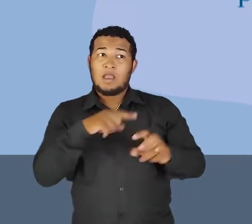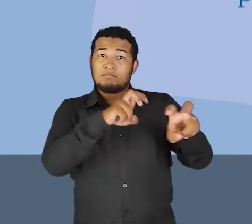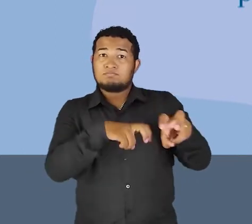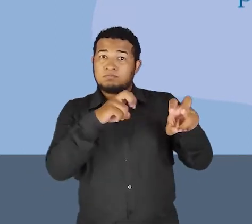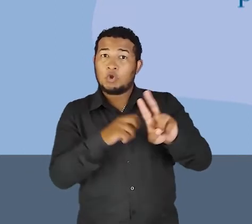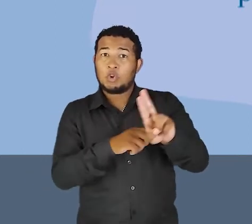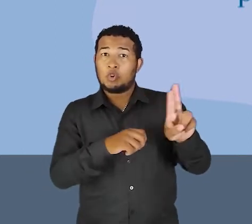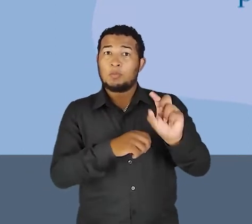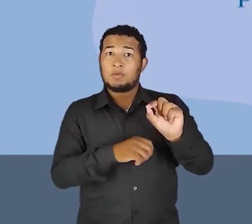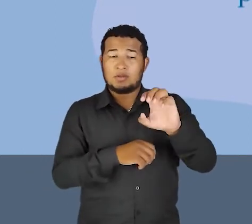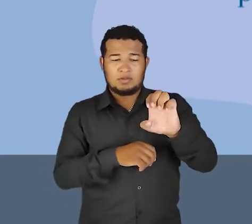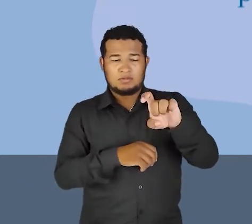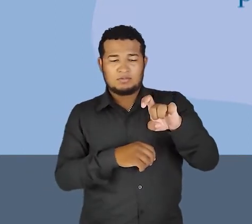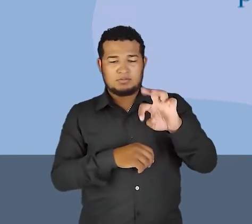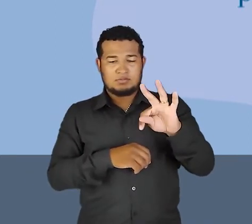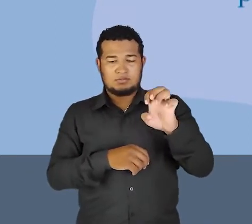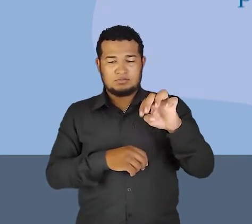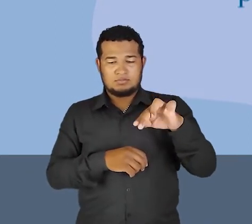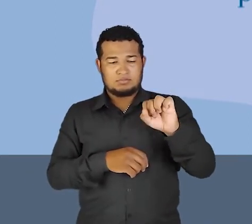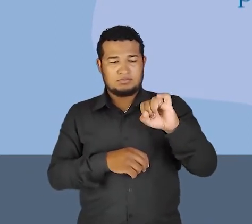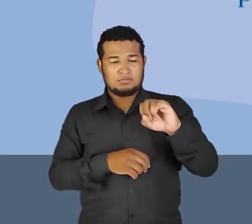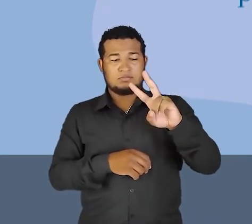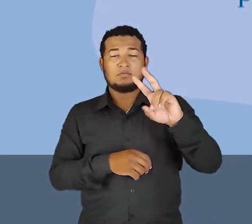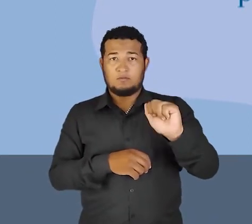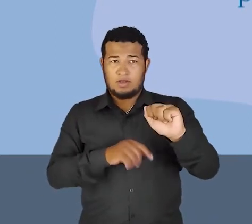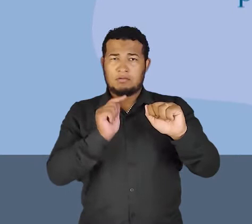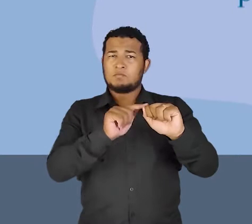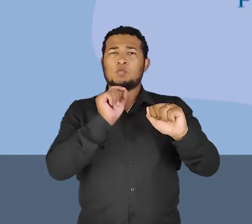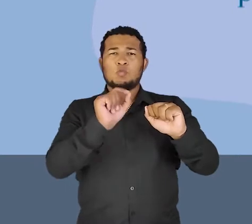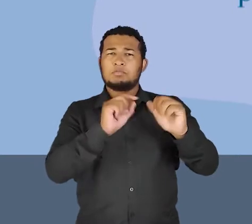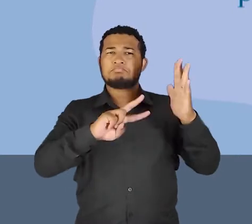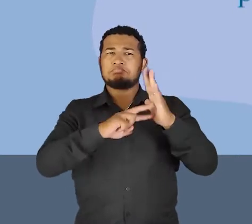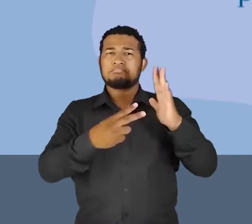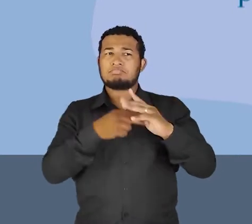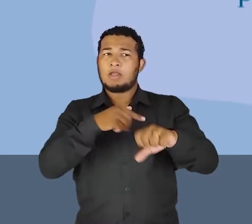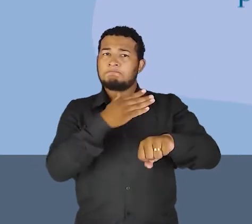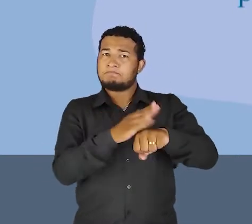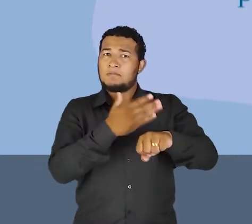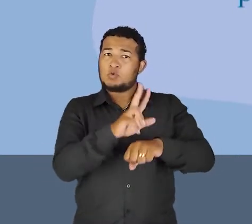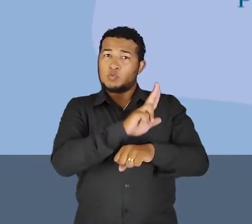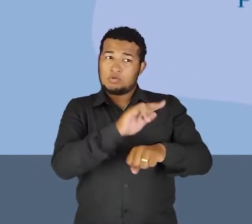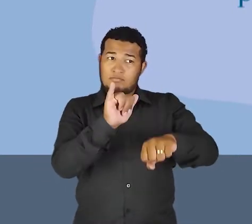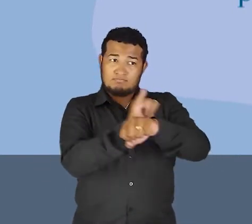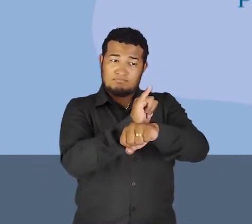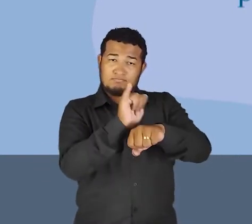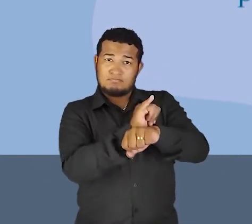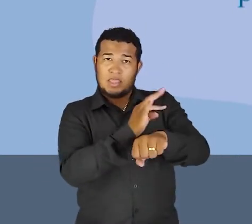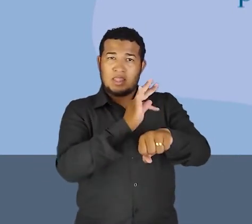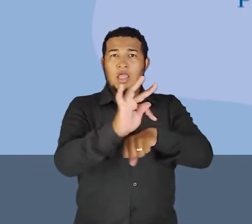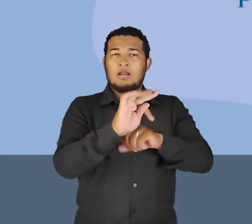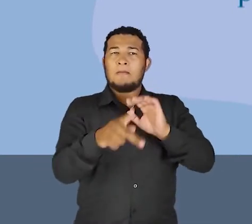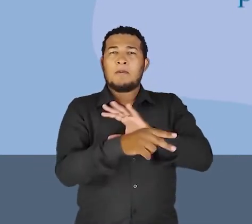nós chamamos de extensiva. O sistema extensivo é uma prática que utiliza as técnicas